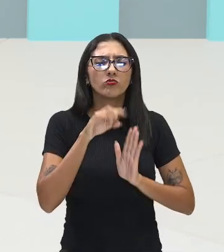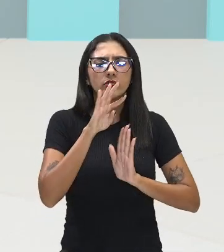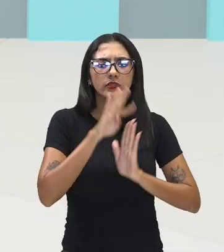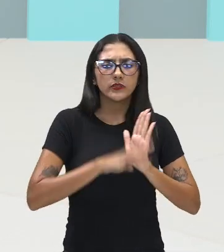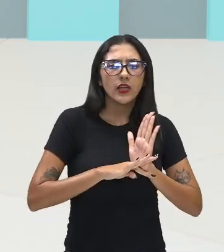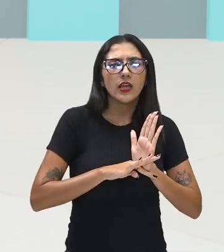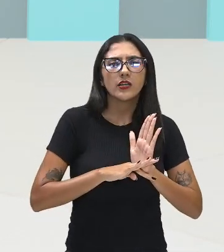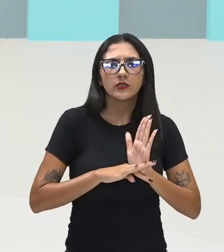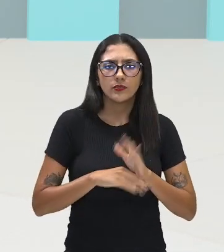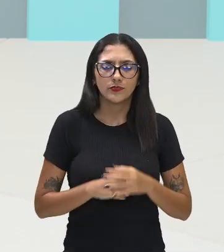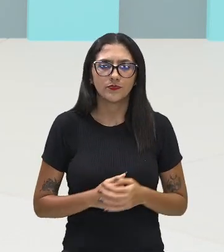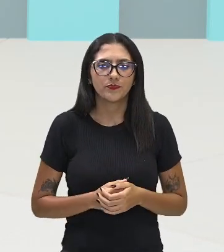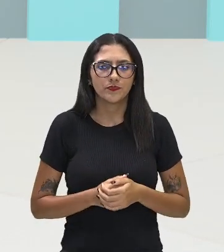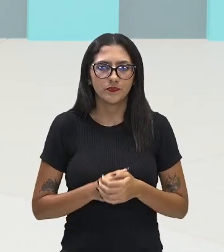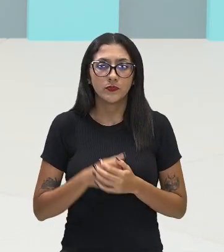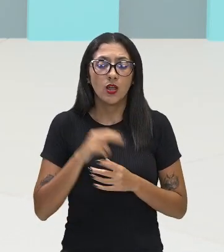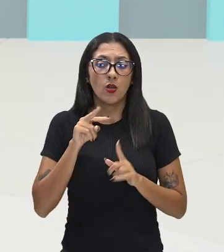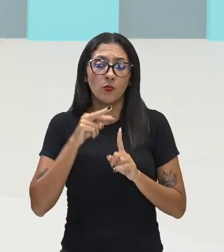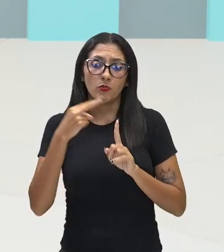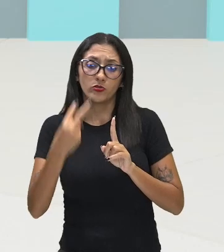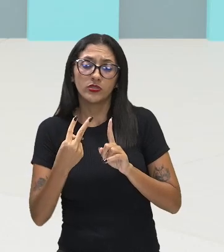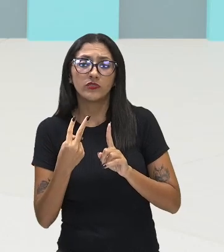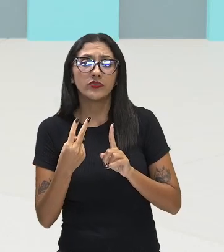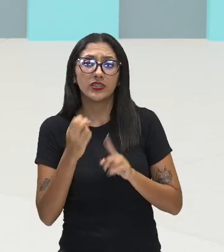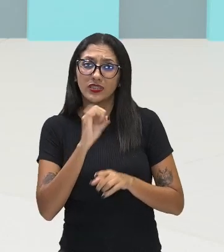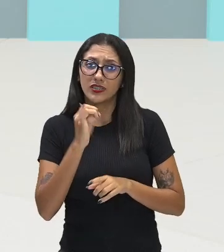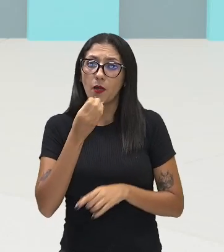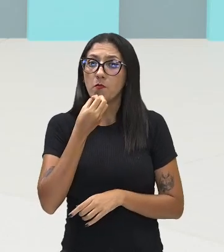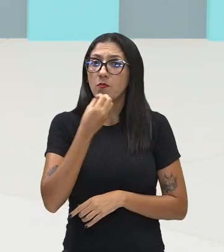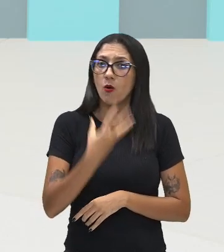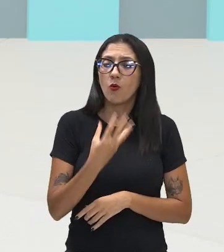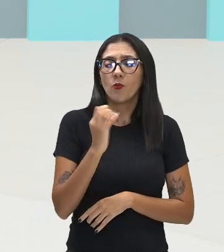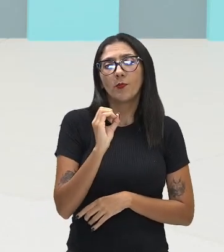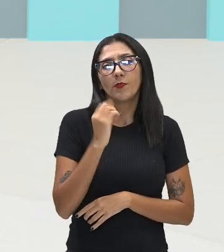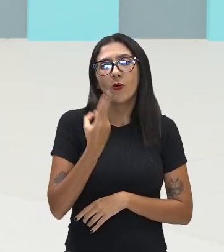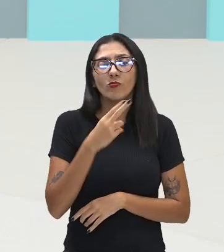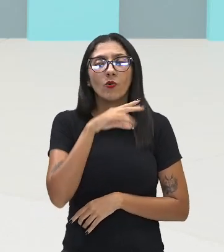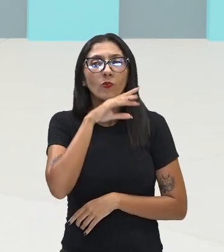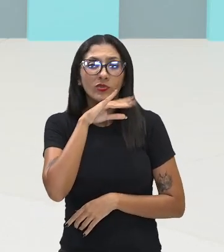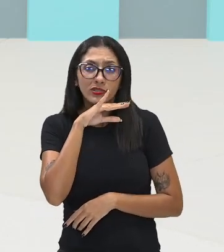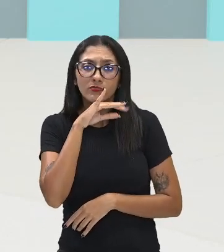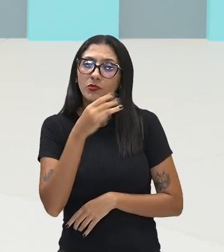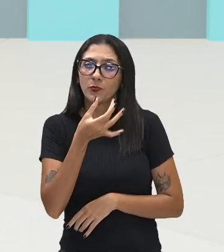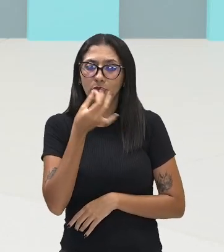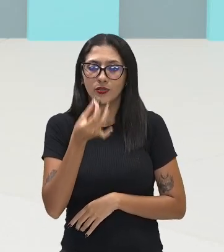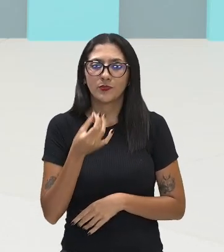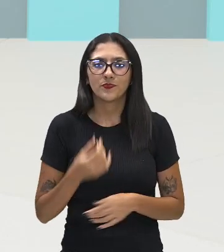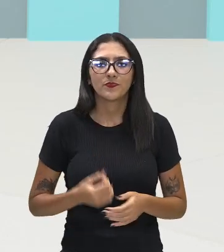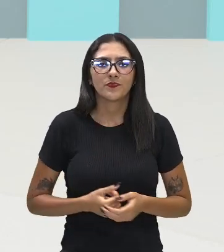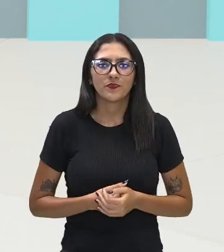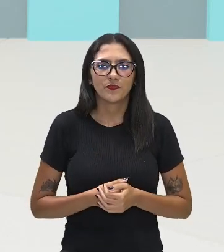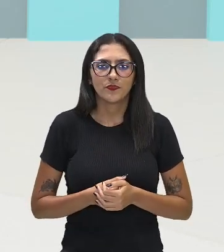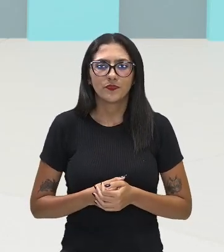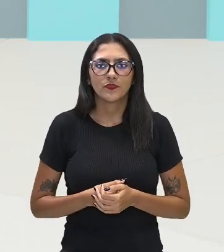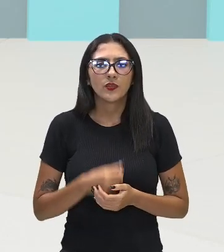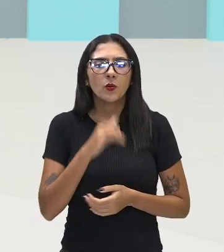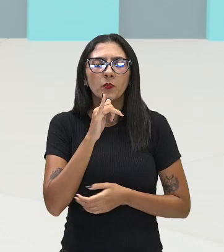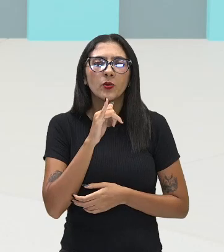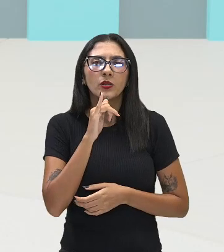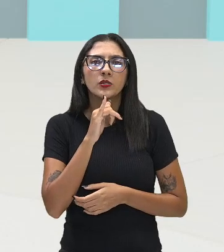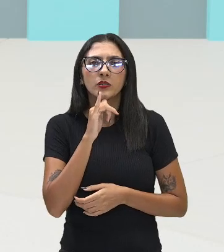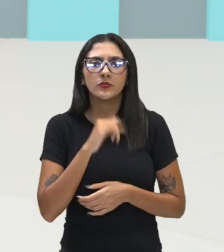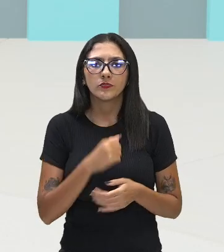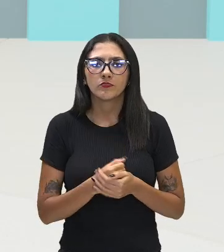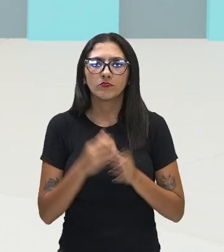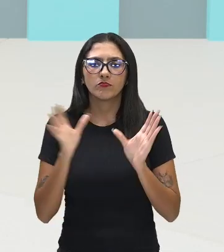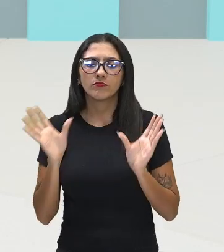eles negativos ou positivos. Gente, nós temos como exemplo aqui a resenha crítica de